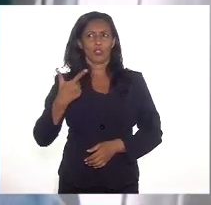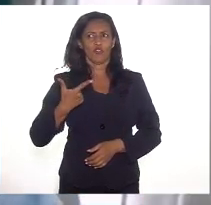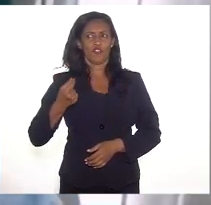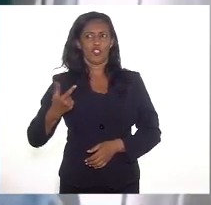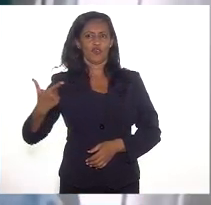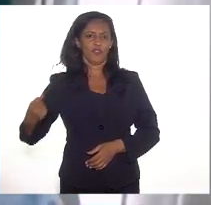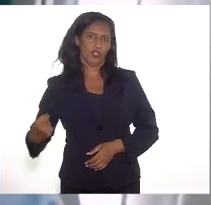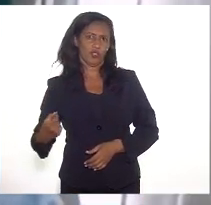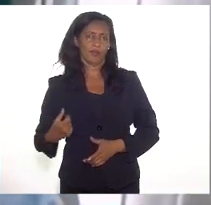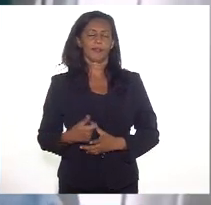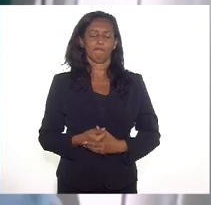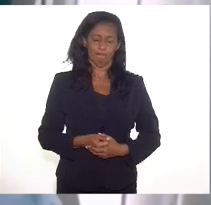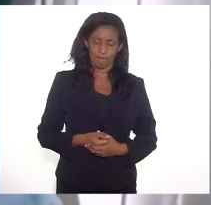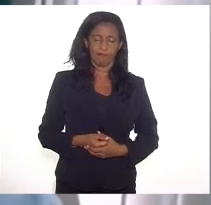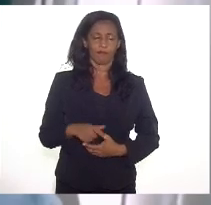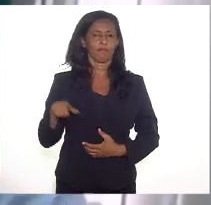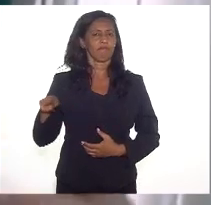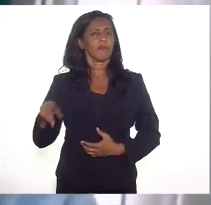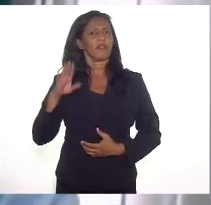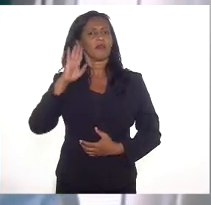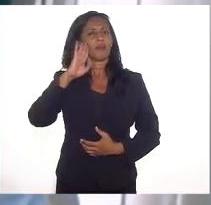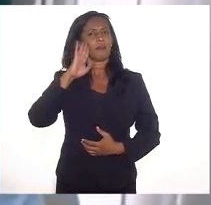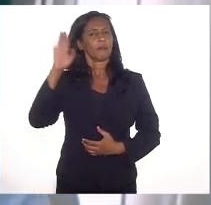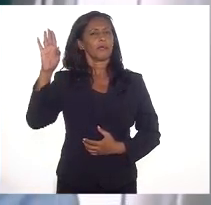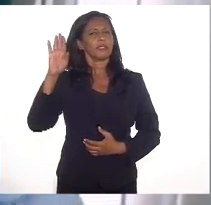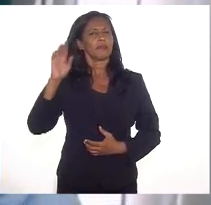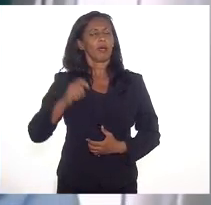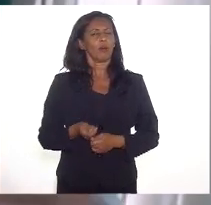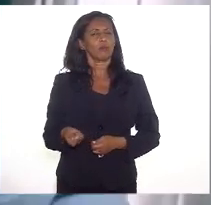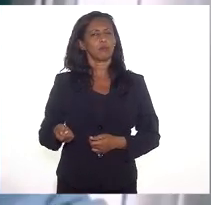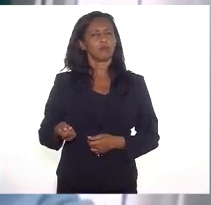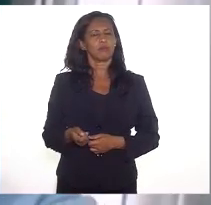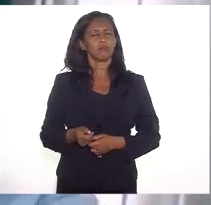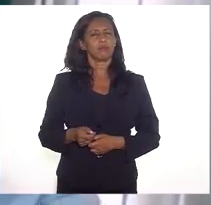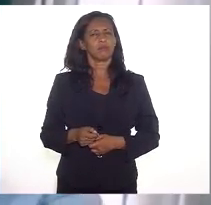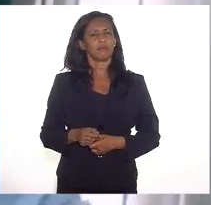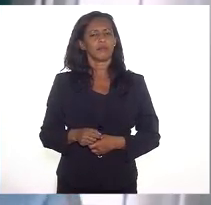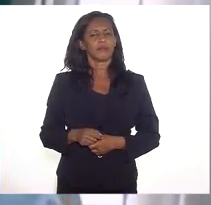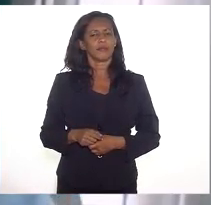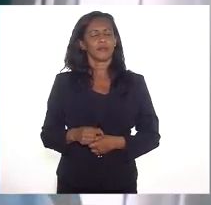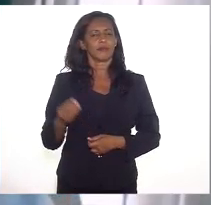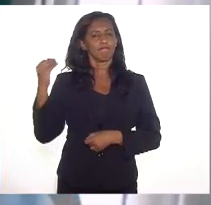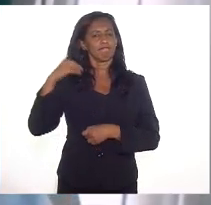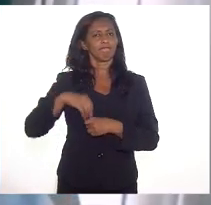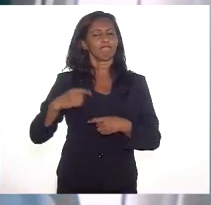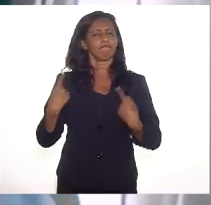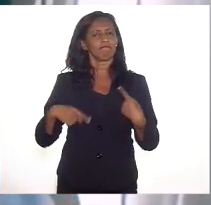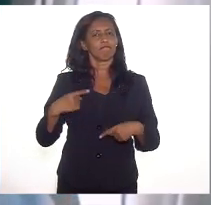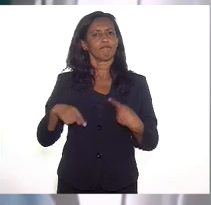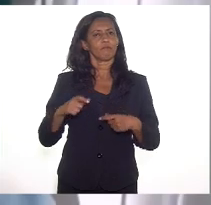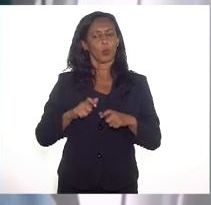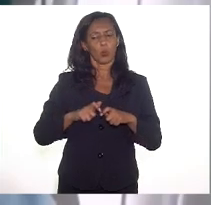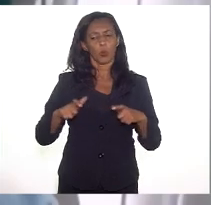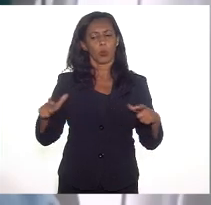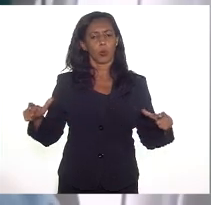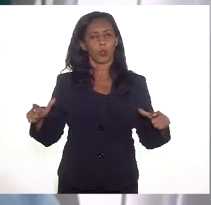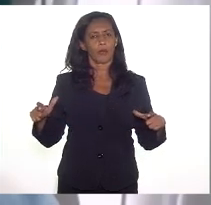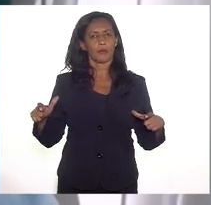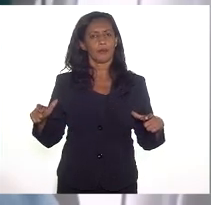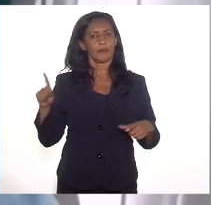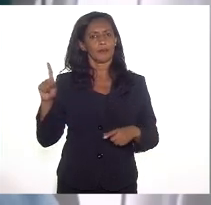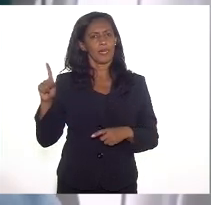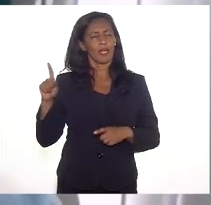Bruno foi um dos principais agentes, um dos principais pilares da política de expansão da Rede Municipal de